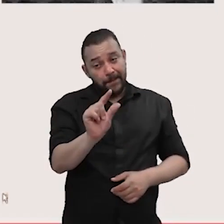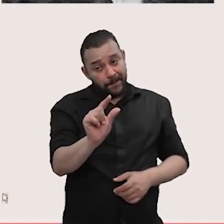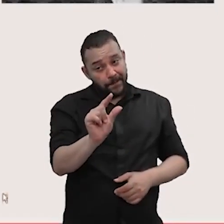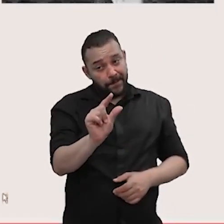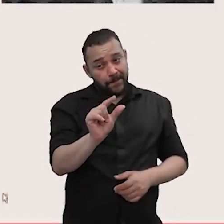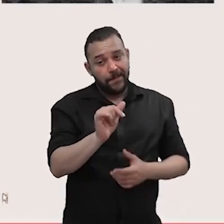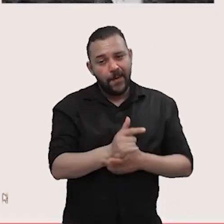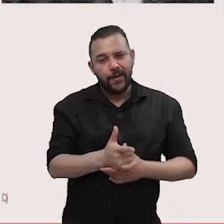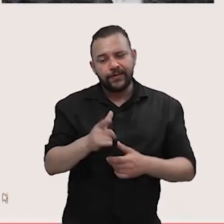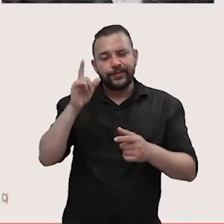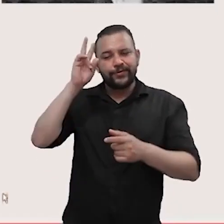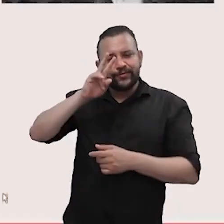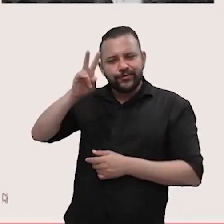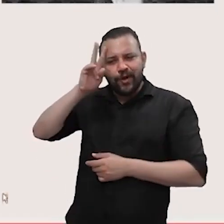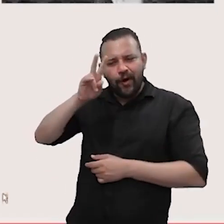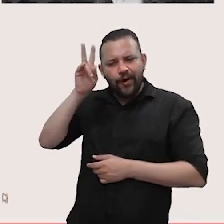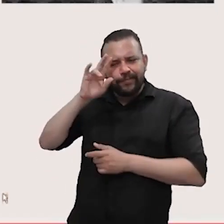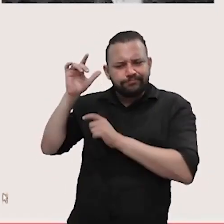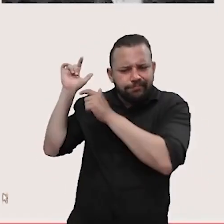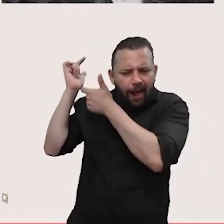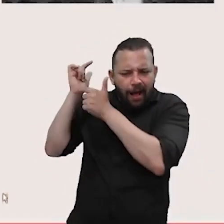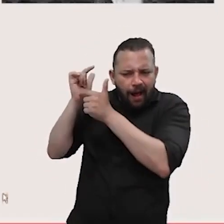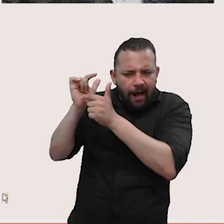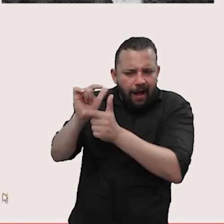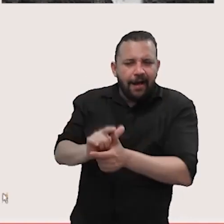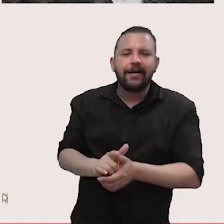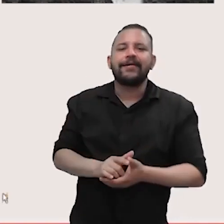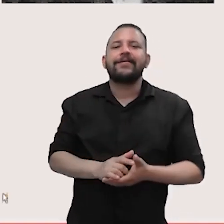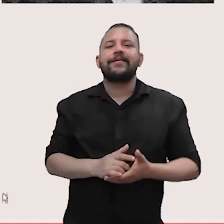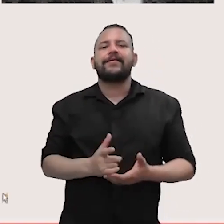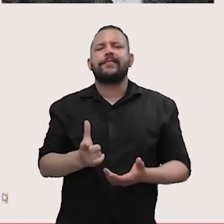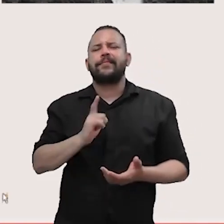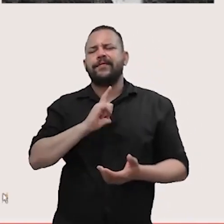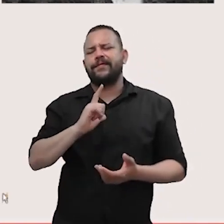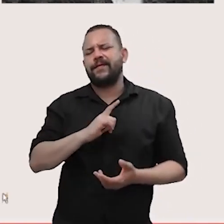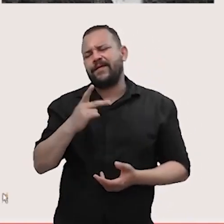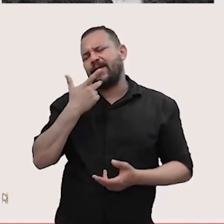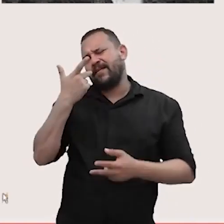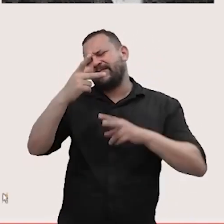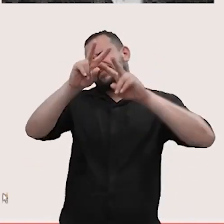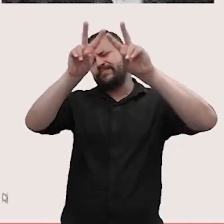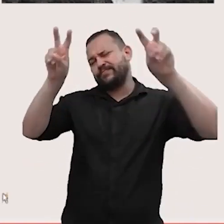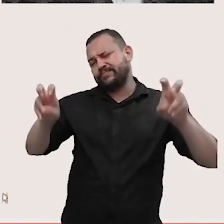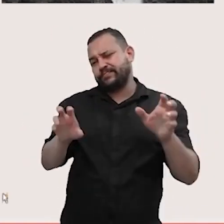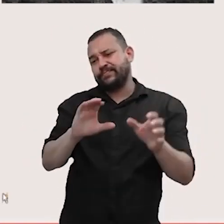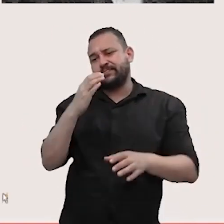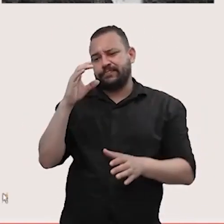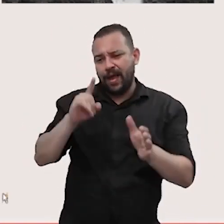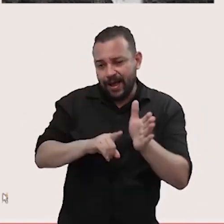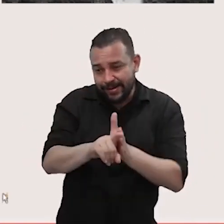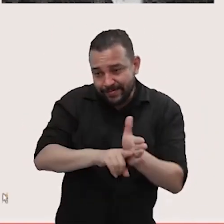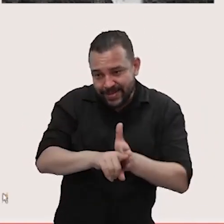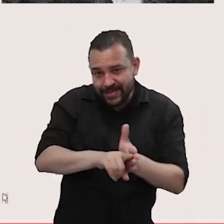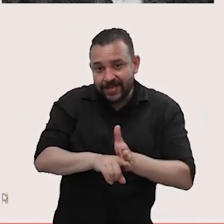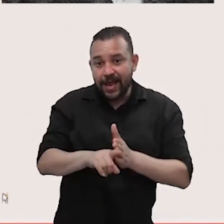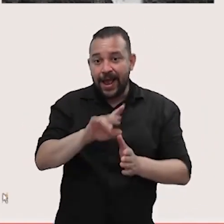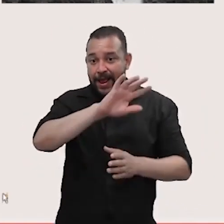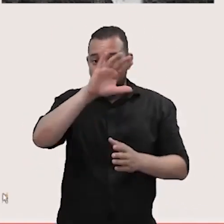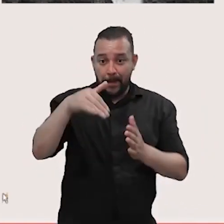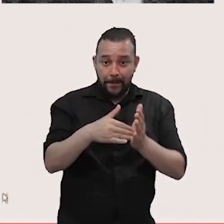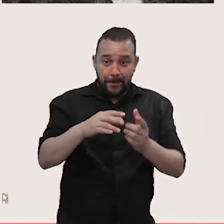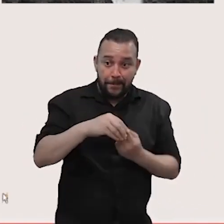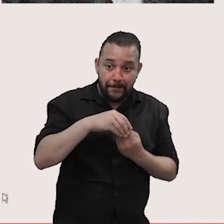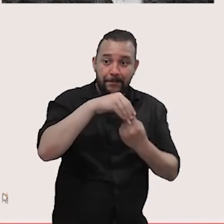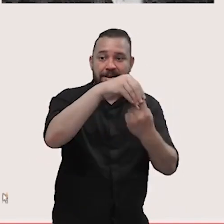tabela periódica, tá? Porque nós poderíamos falar sobre vários outros cientistas, mas eu quis separar aqui os